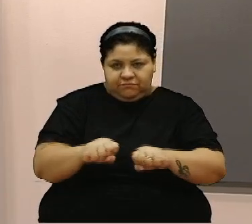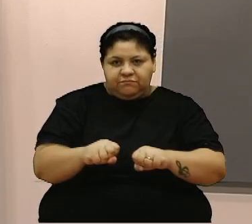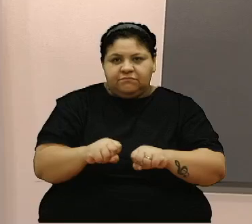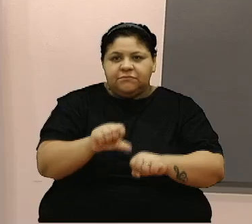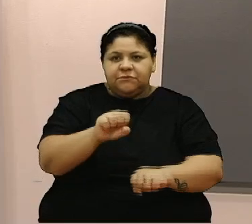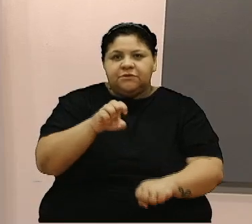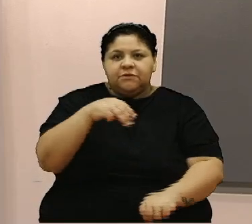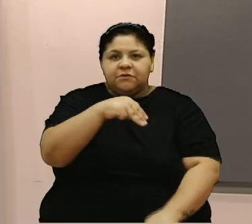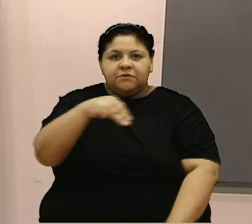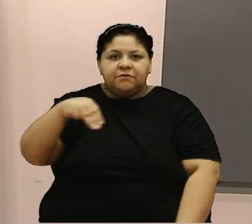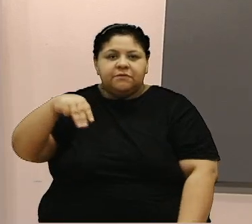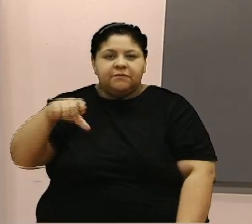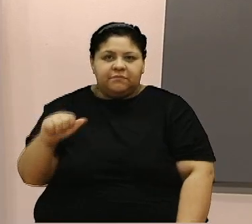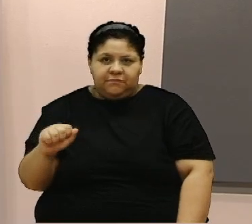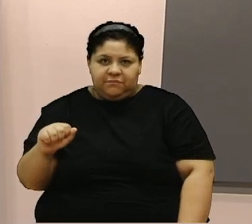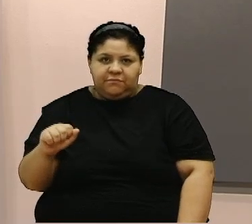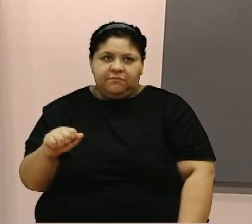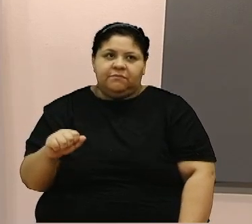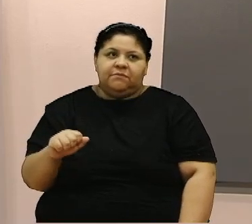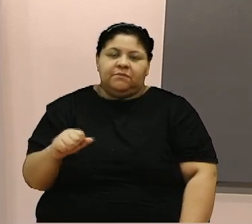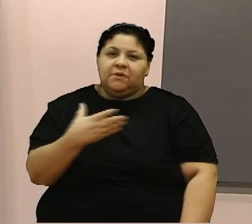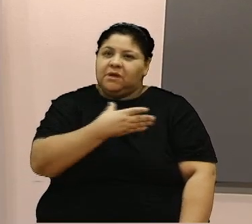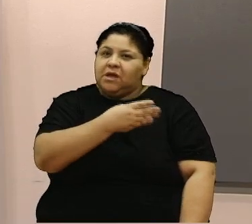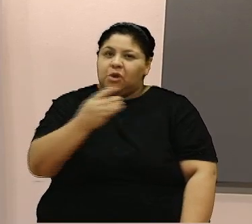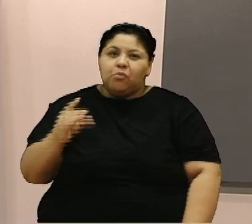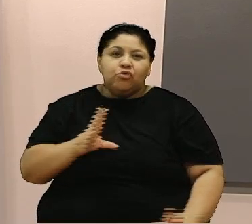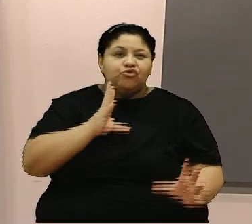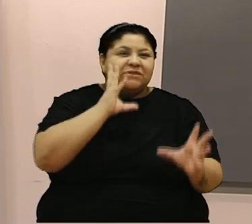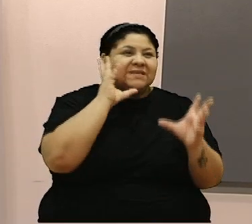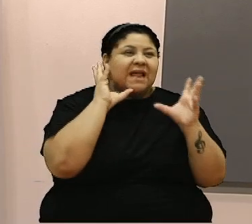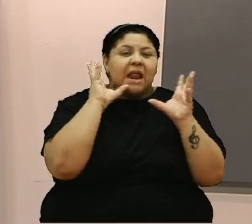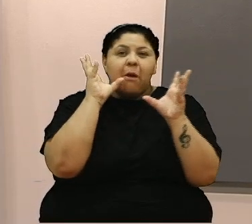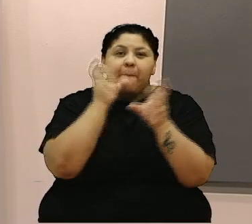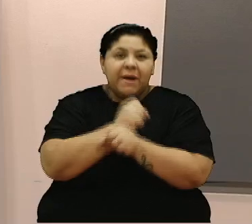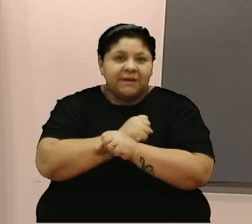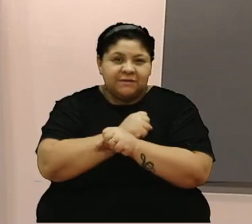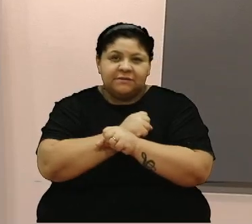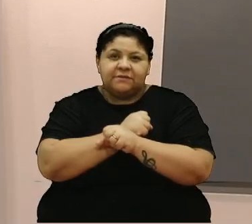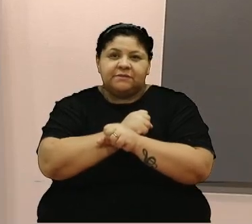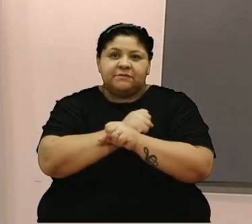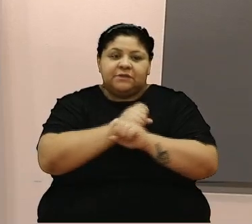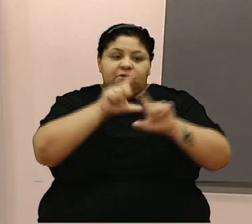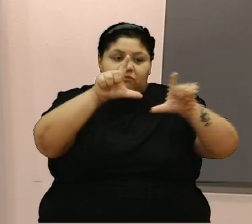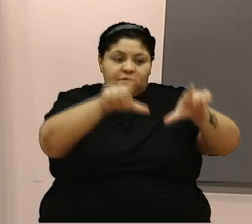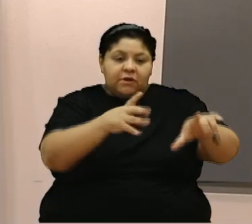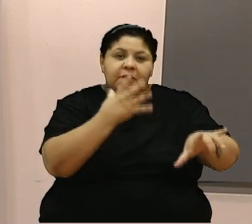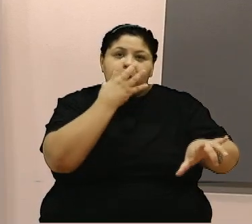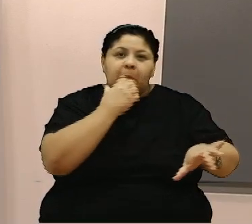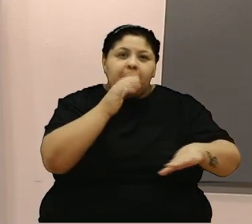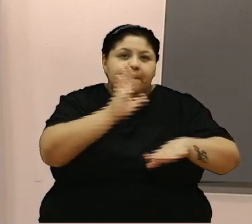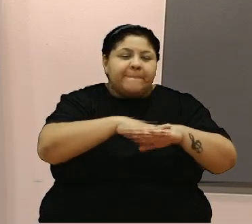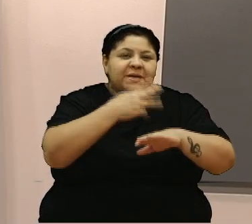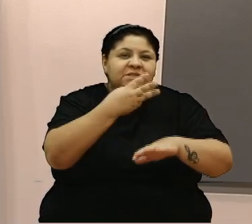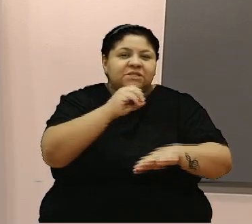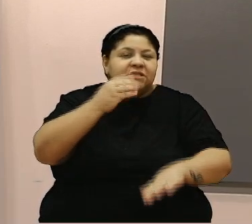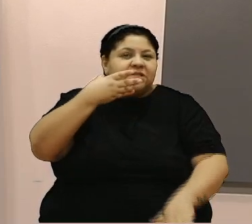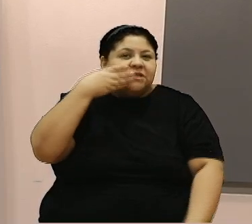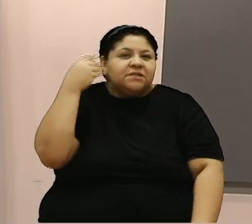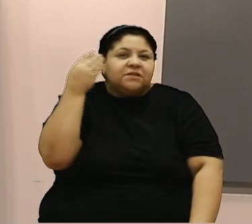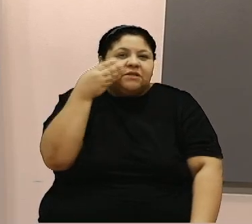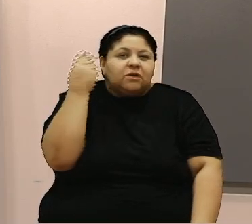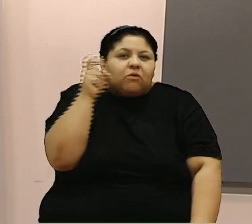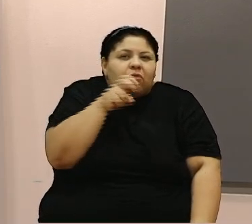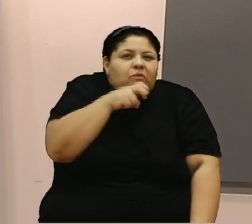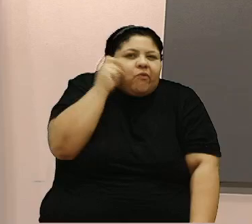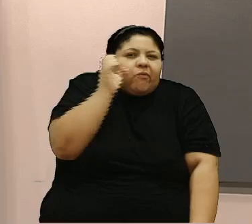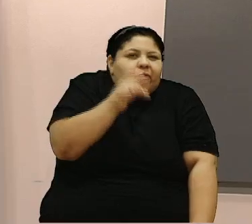SEMA. Eram muitos animais que estavam lá no canil municipal, eram mais de 30 gatos acuados